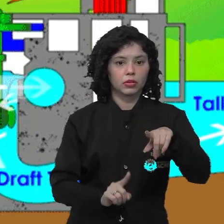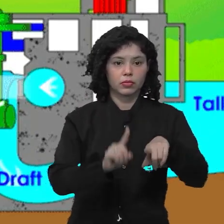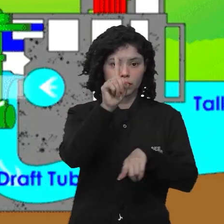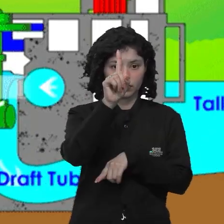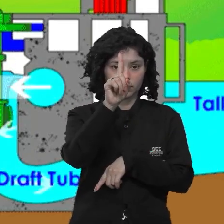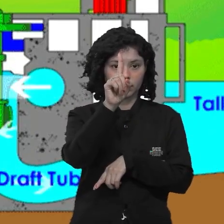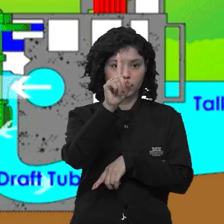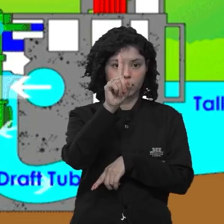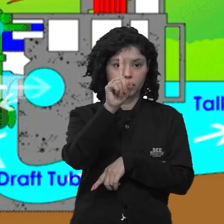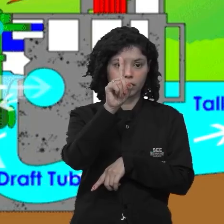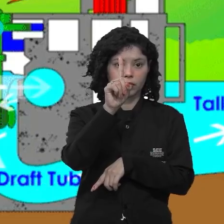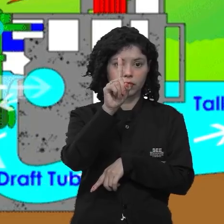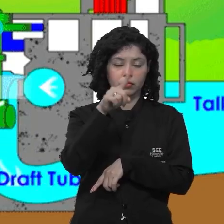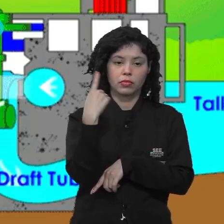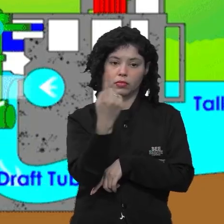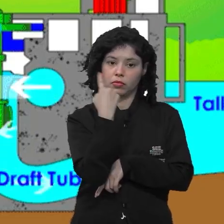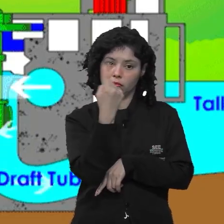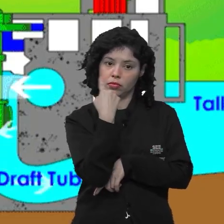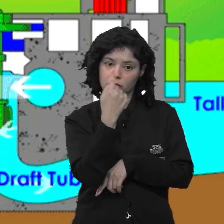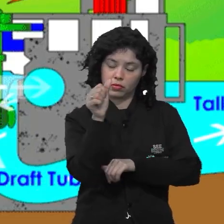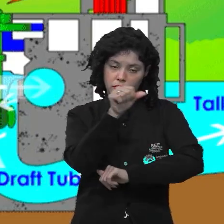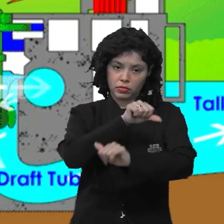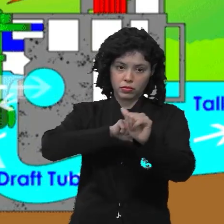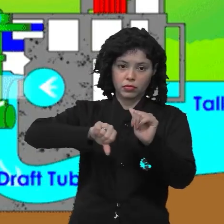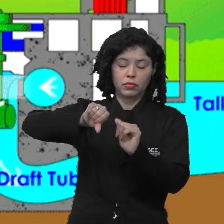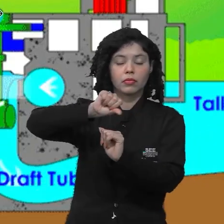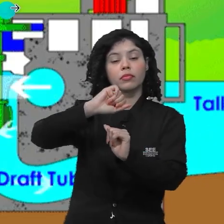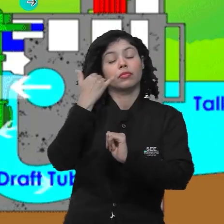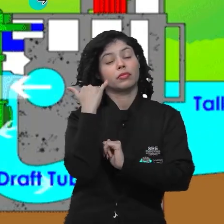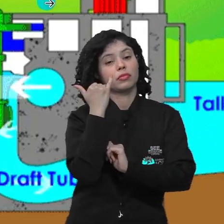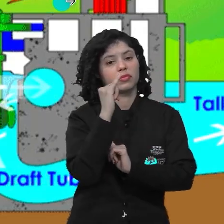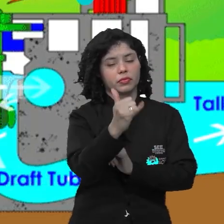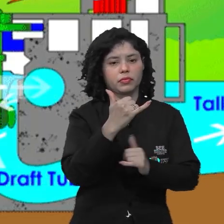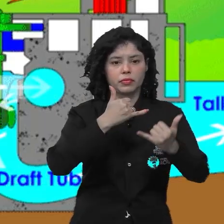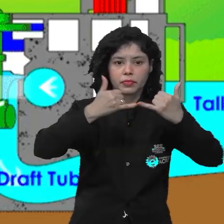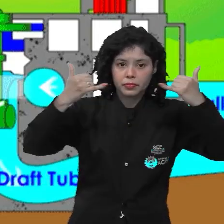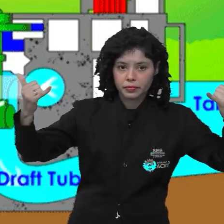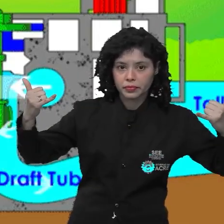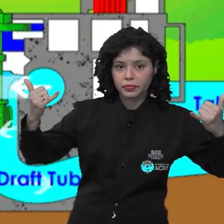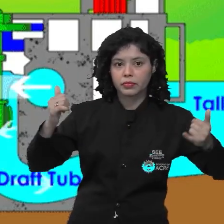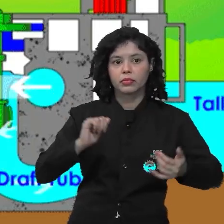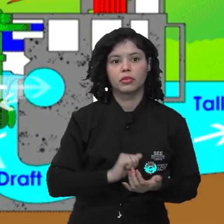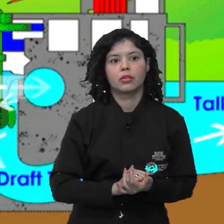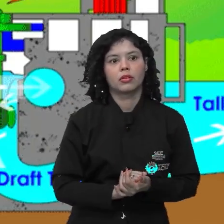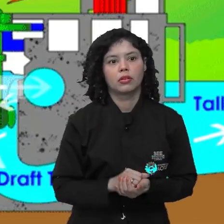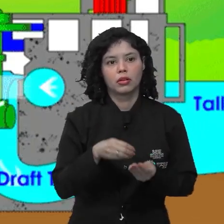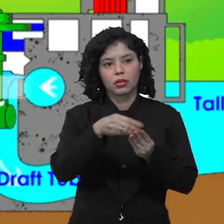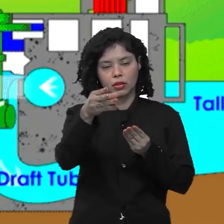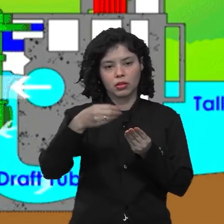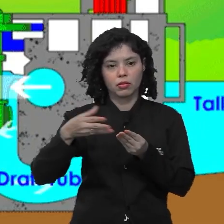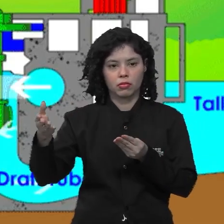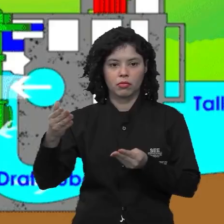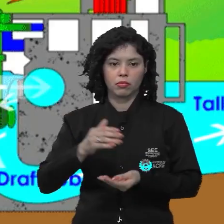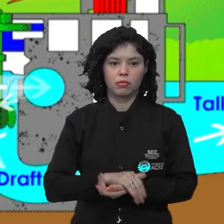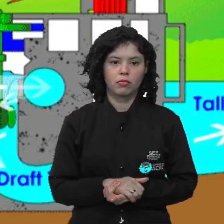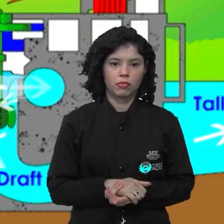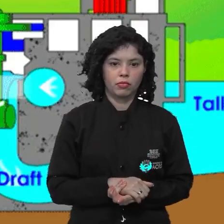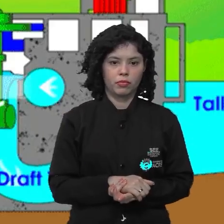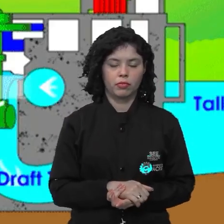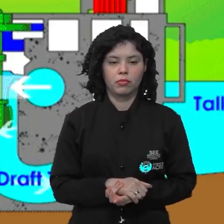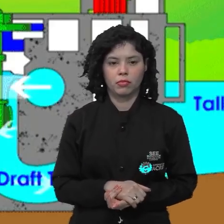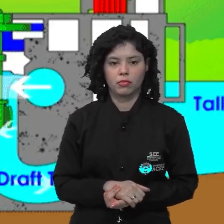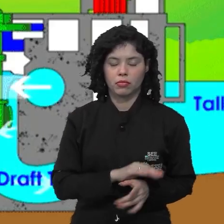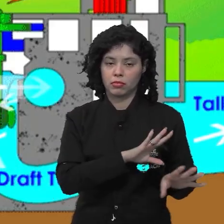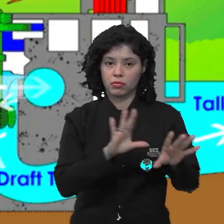cá, vai passar por um gerador que vai transformar essa energia mecânica em energia elétrica e assim ela vai ser